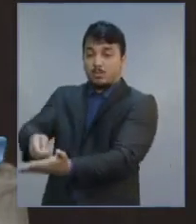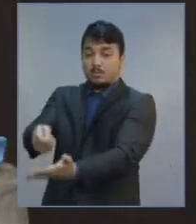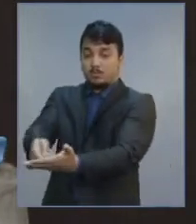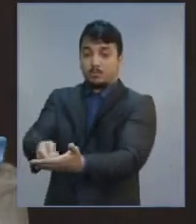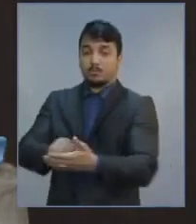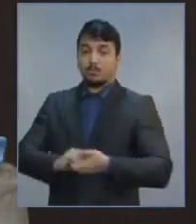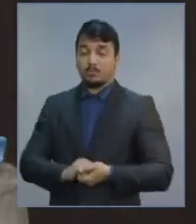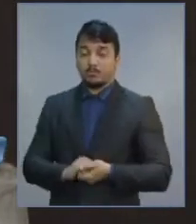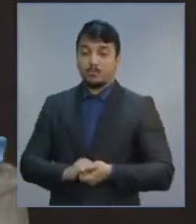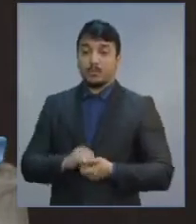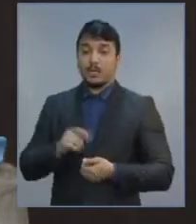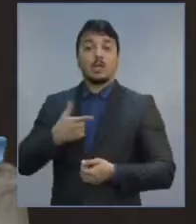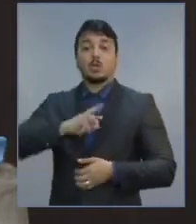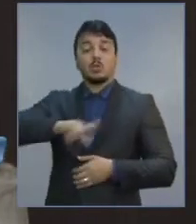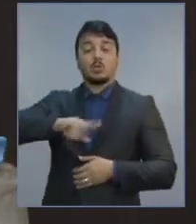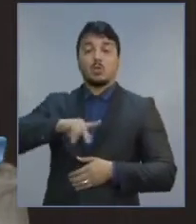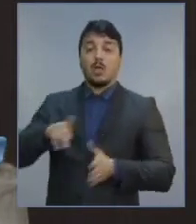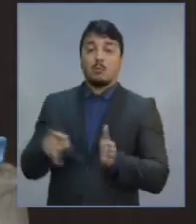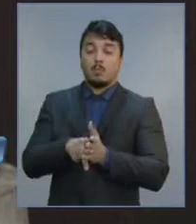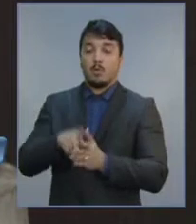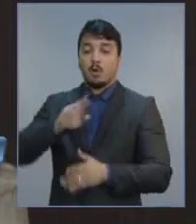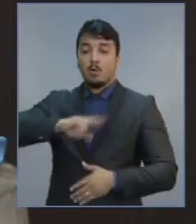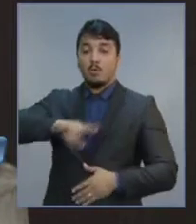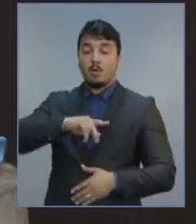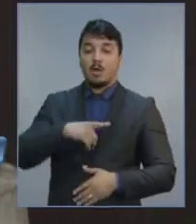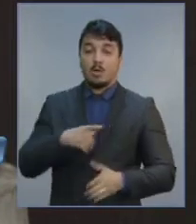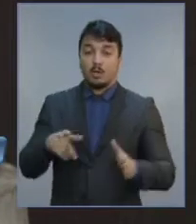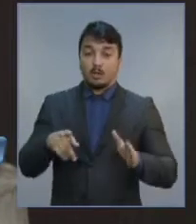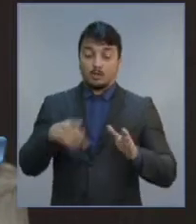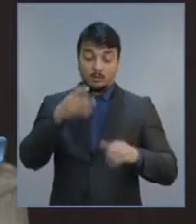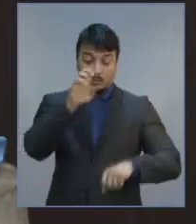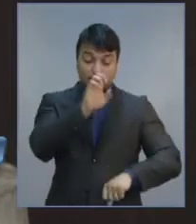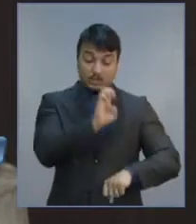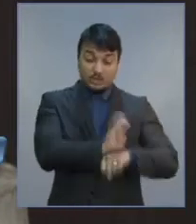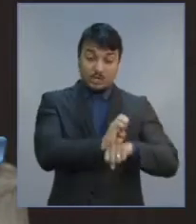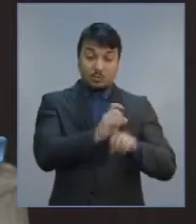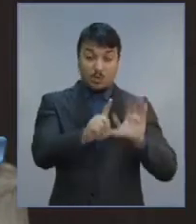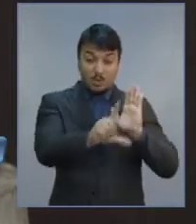Não cabe a lei estadual